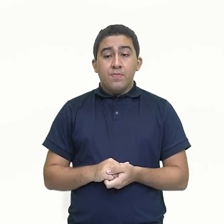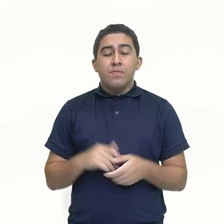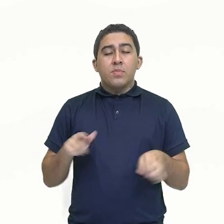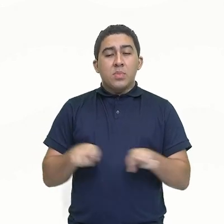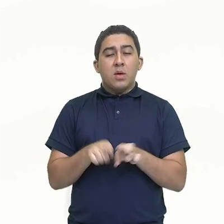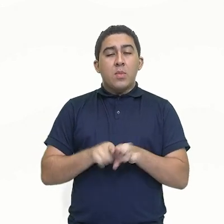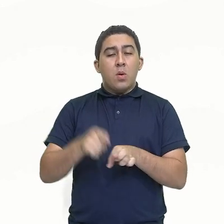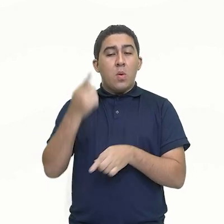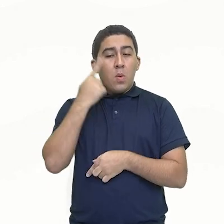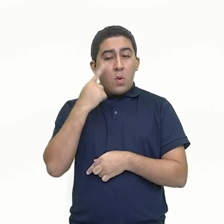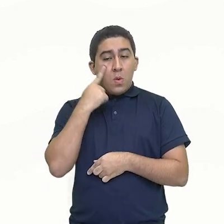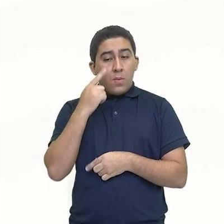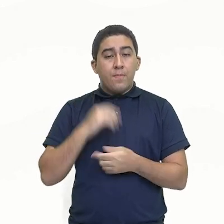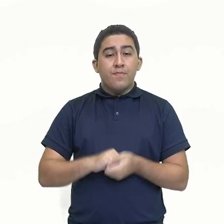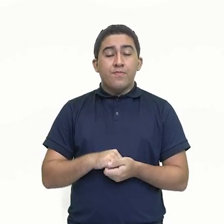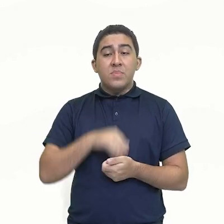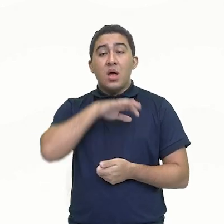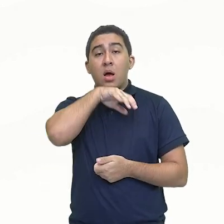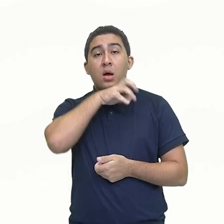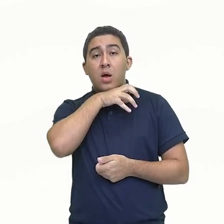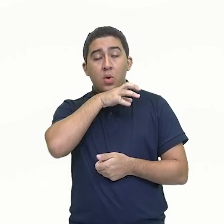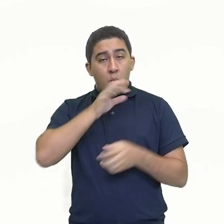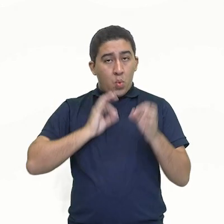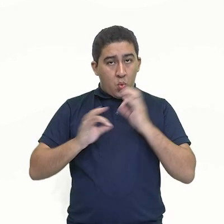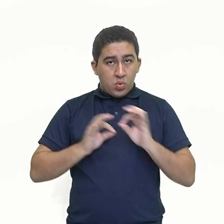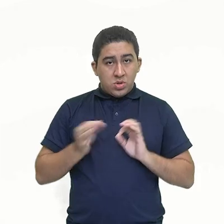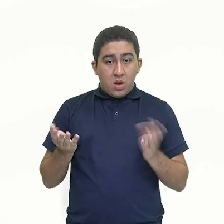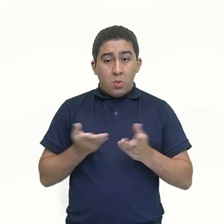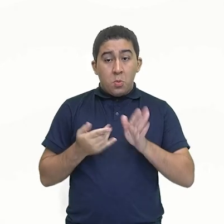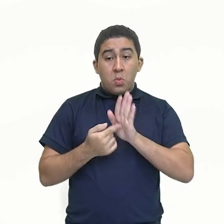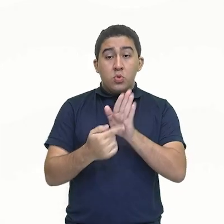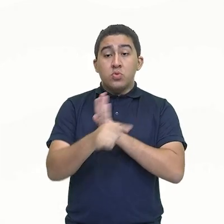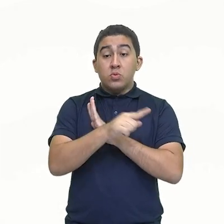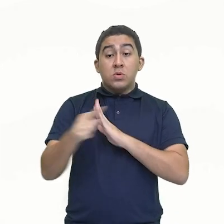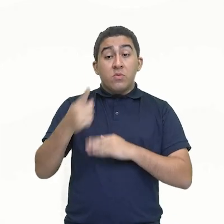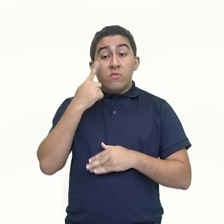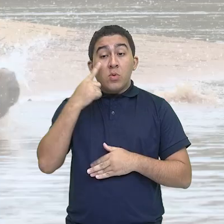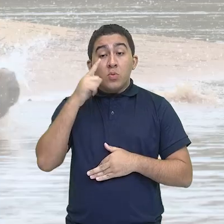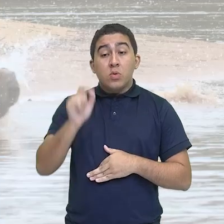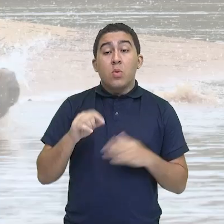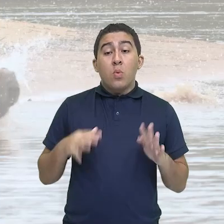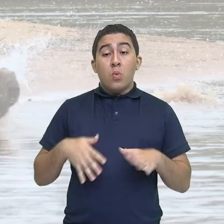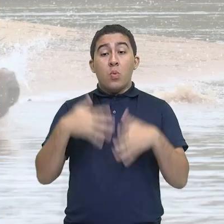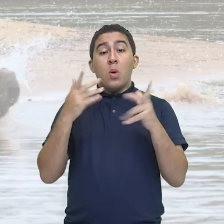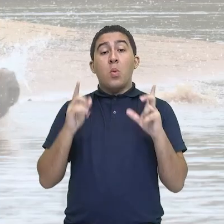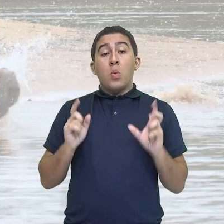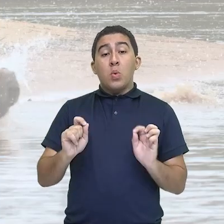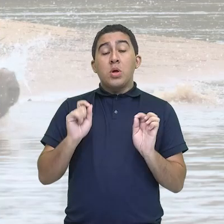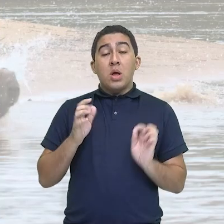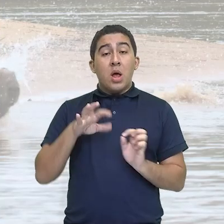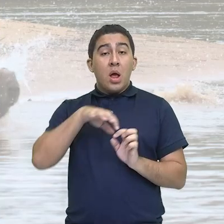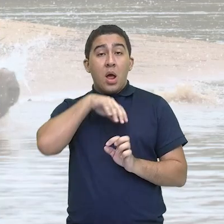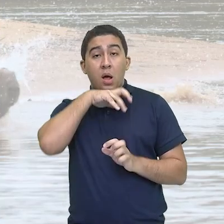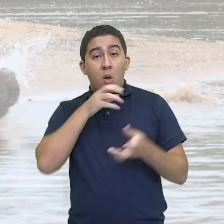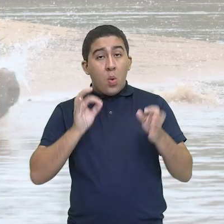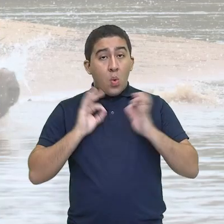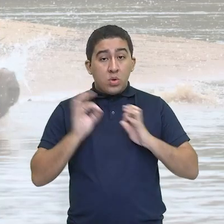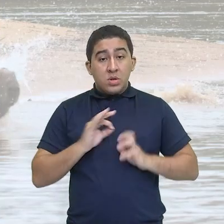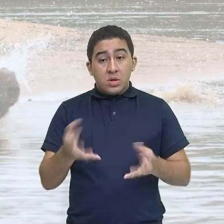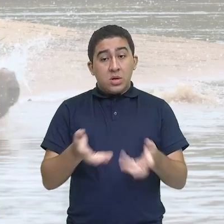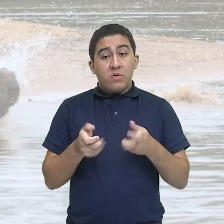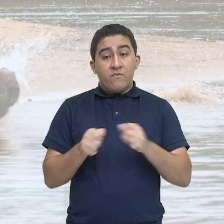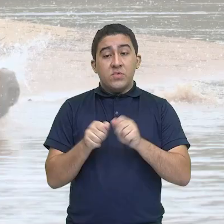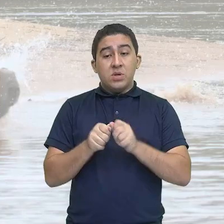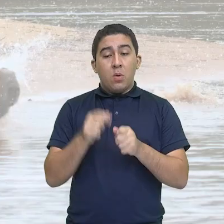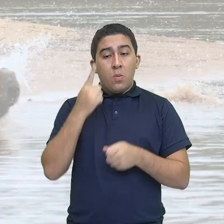voltamos, olha só a onça, vamos ver agora, eu vou revelar para vocês o que a onça queria fazer. Olha